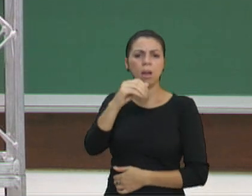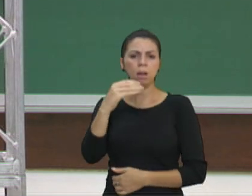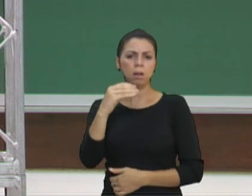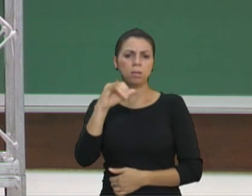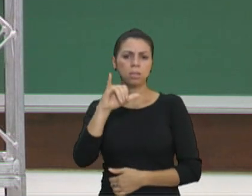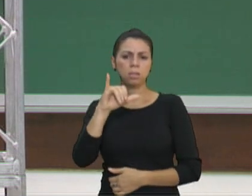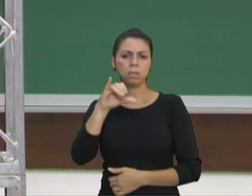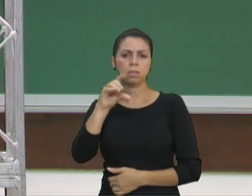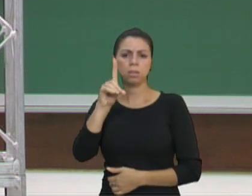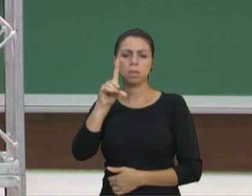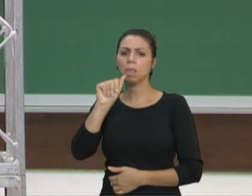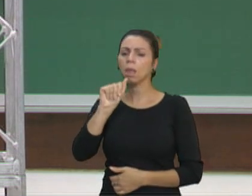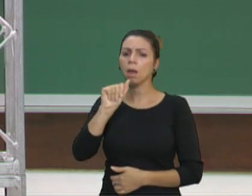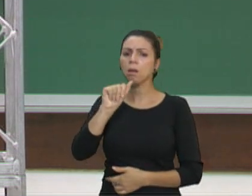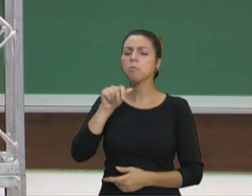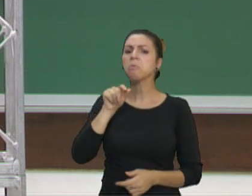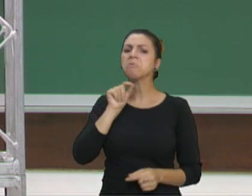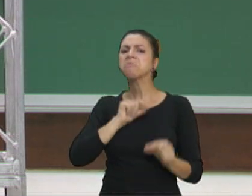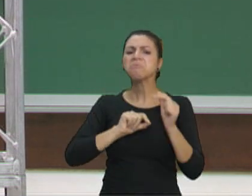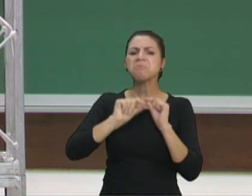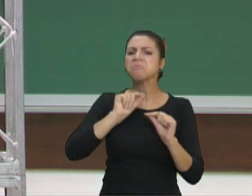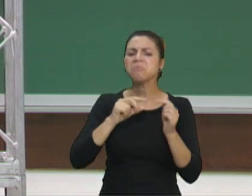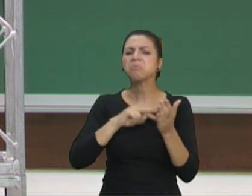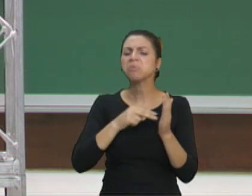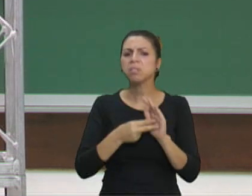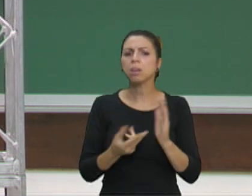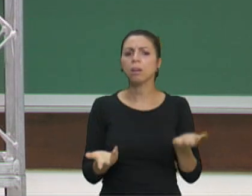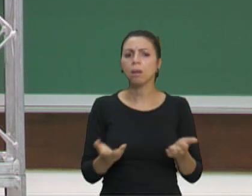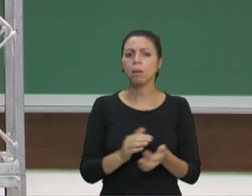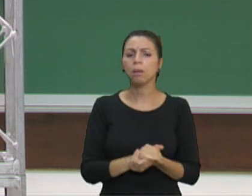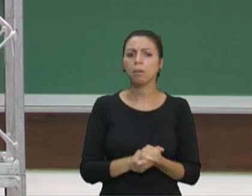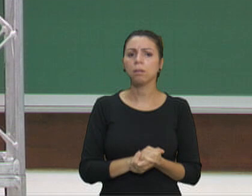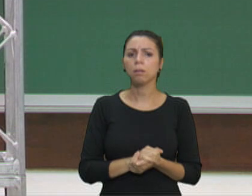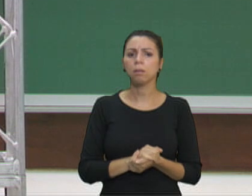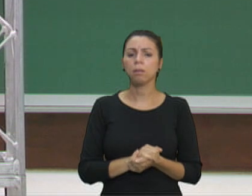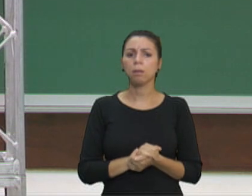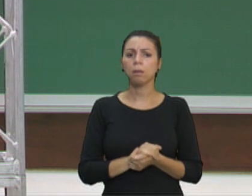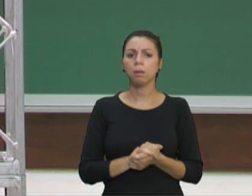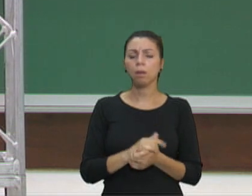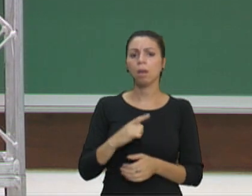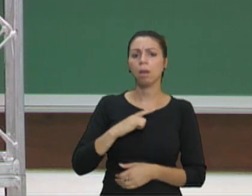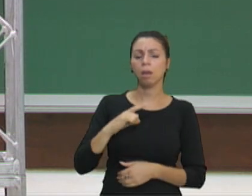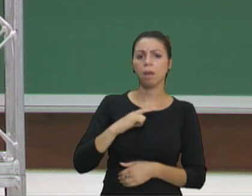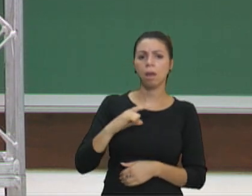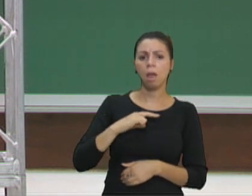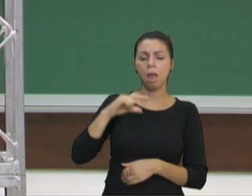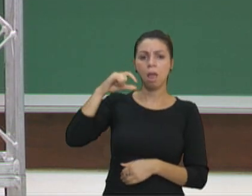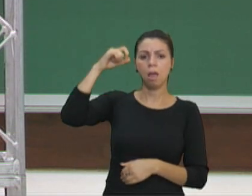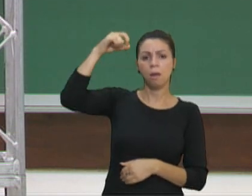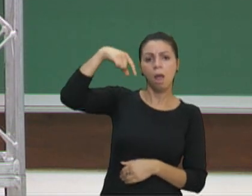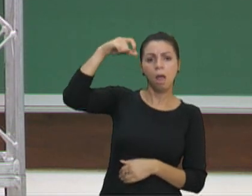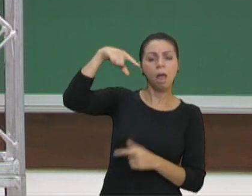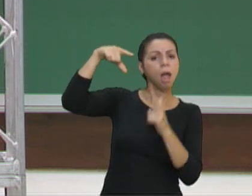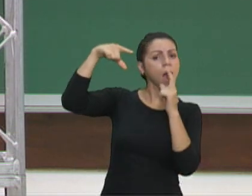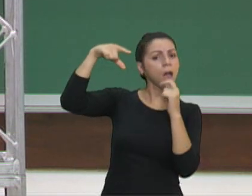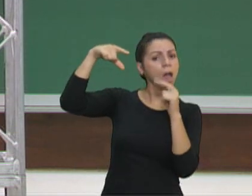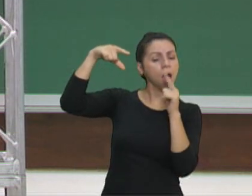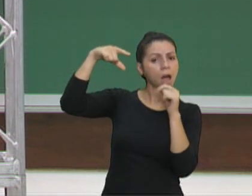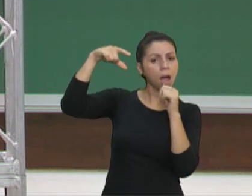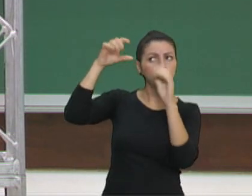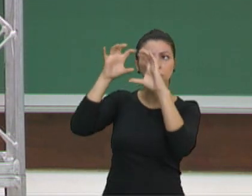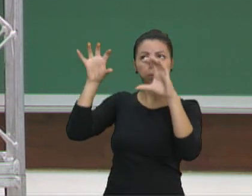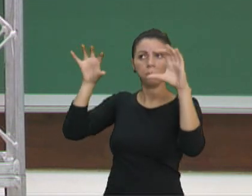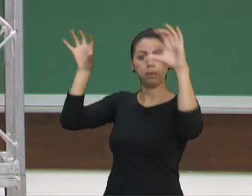a poluição, as moléculas poluentes se unem às gotículas de água das nuvens. E aí